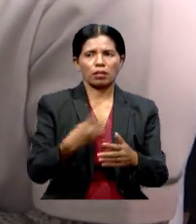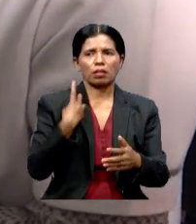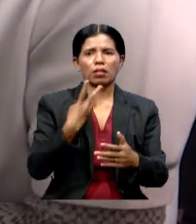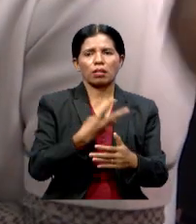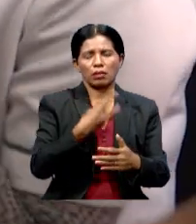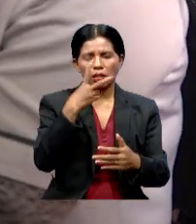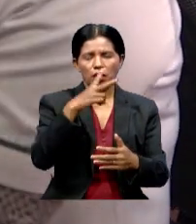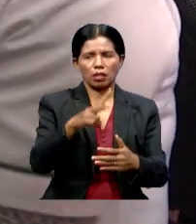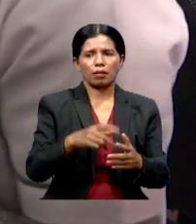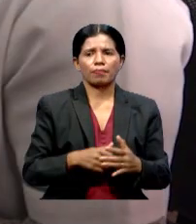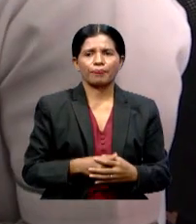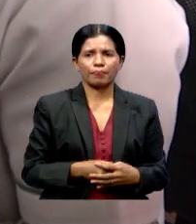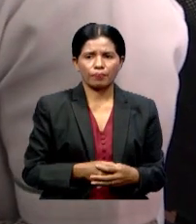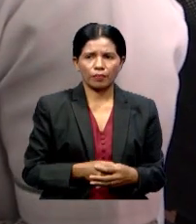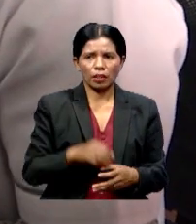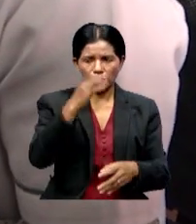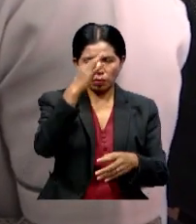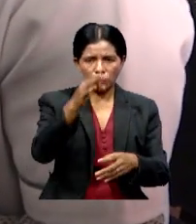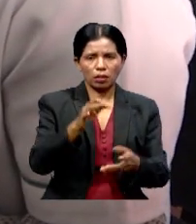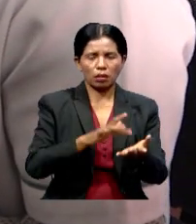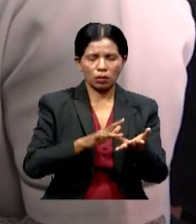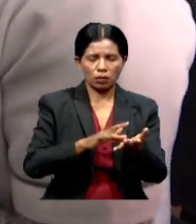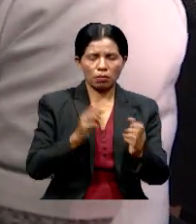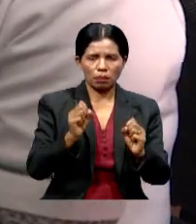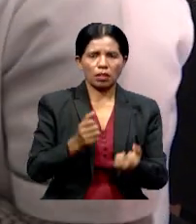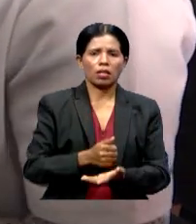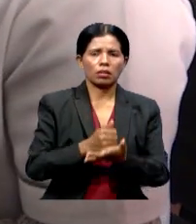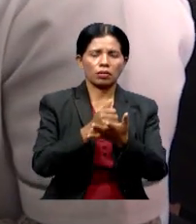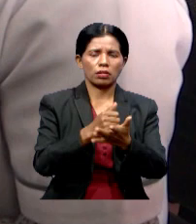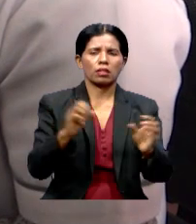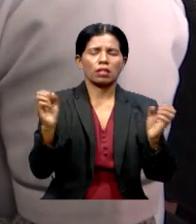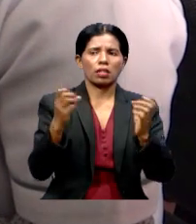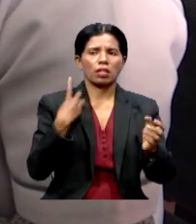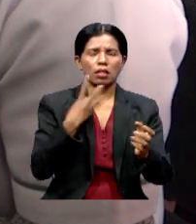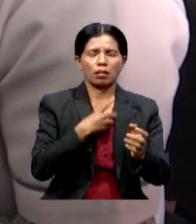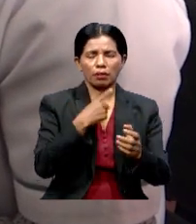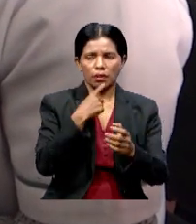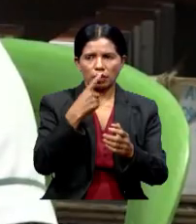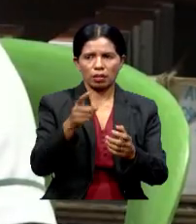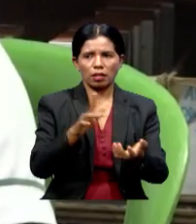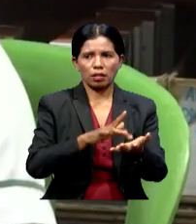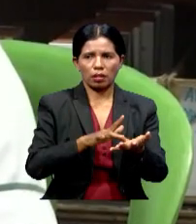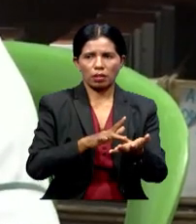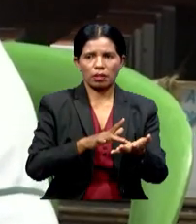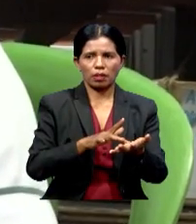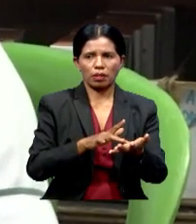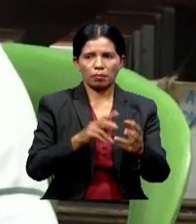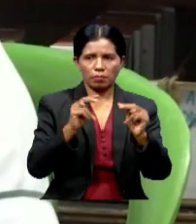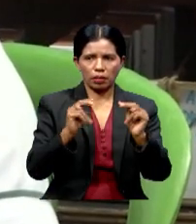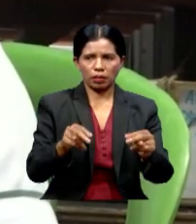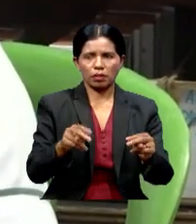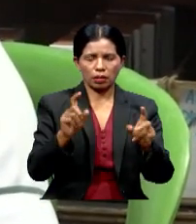hare tok item ne ba oini bele responde kalai. Sela iha responde ami bele diang paciente precisa